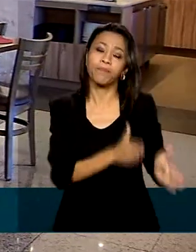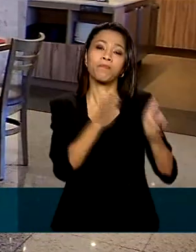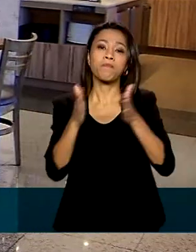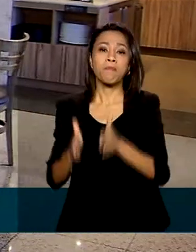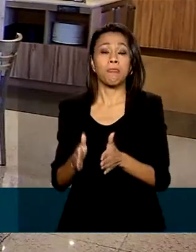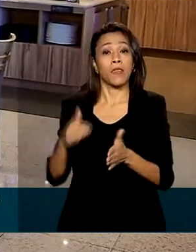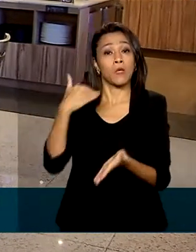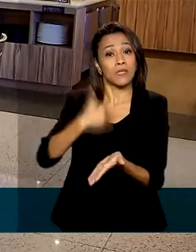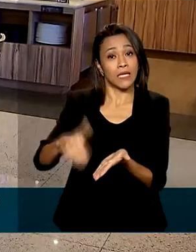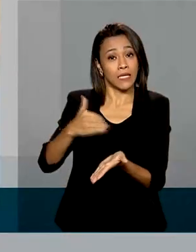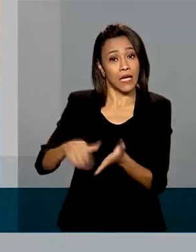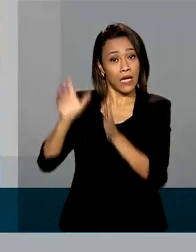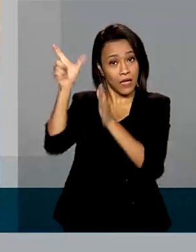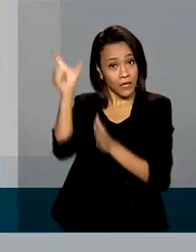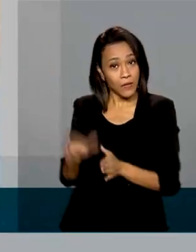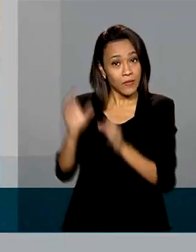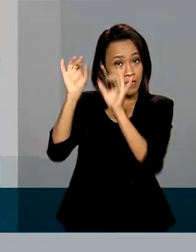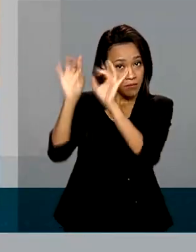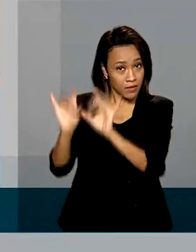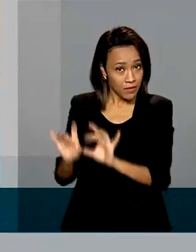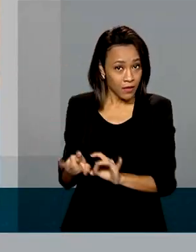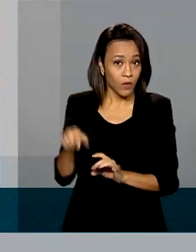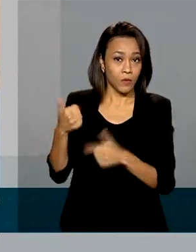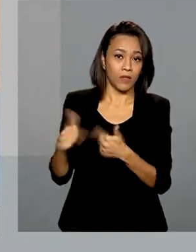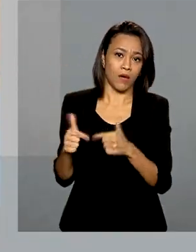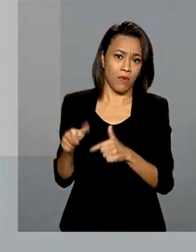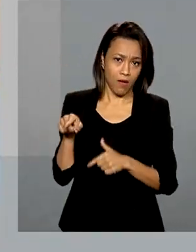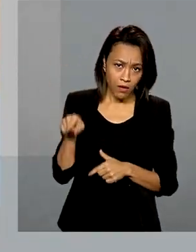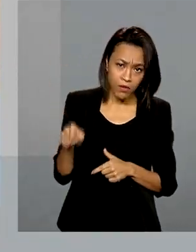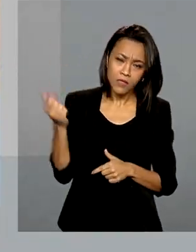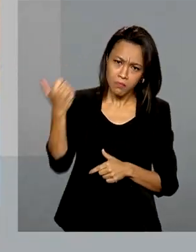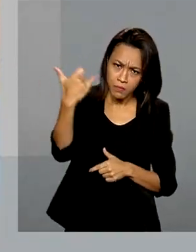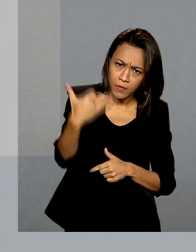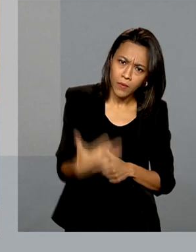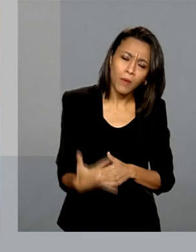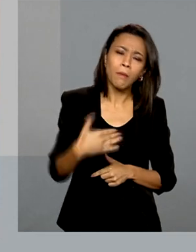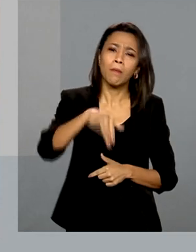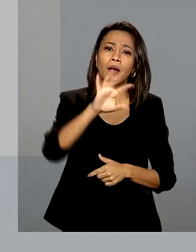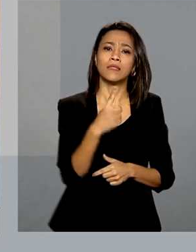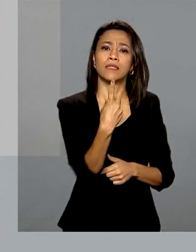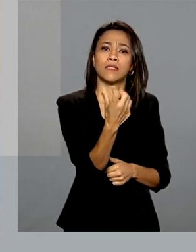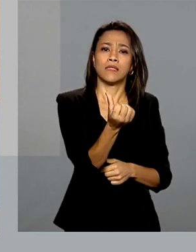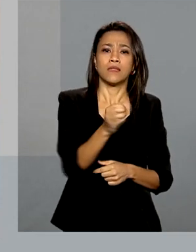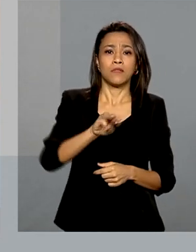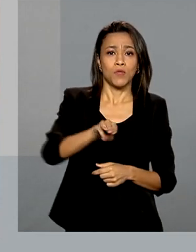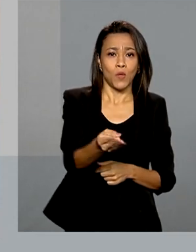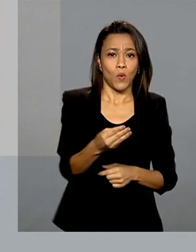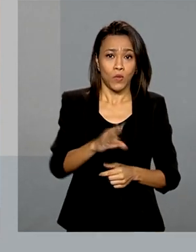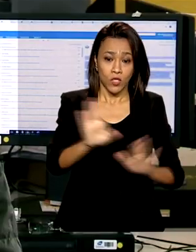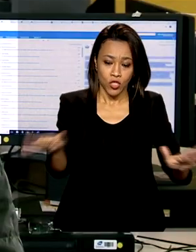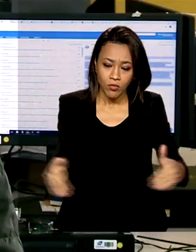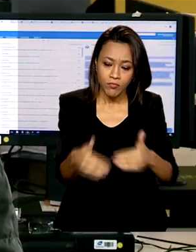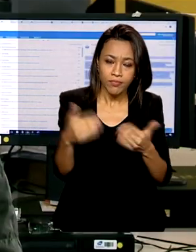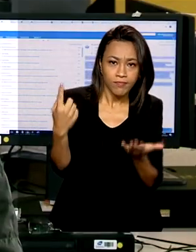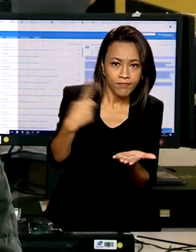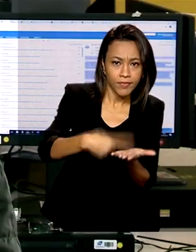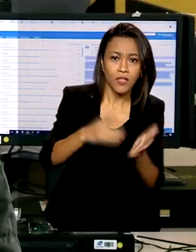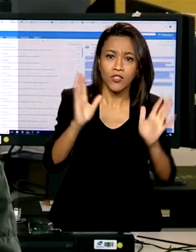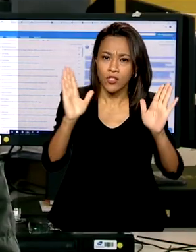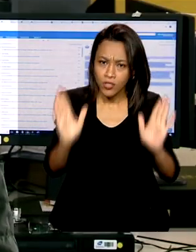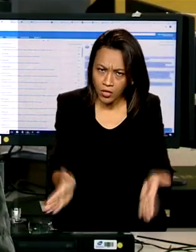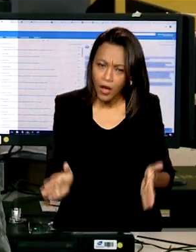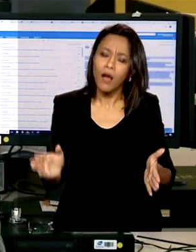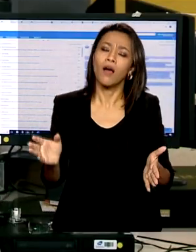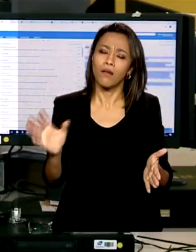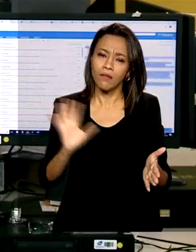secretário especial de Previdência e Trabalho, Bruno Bianco, afirmou que mais de 16 milhões de acordos desse tipo já foram